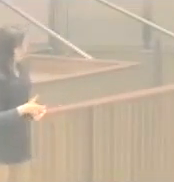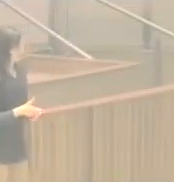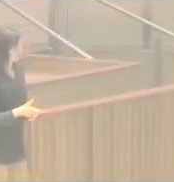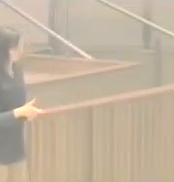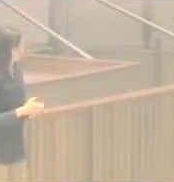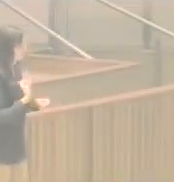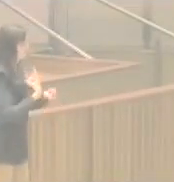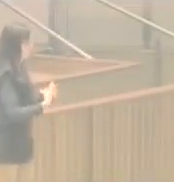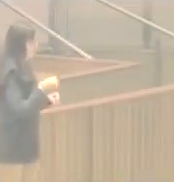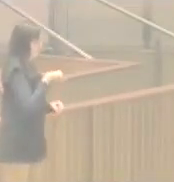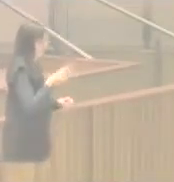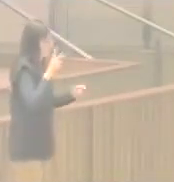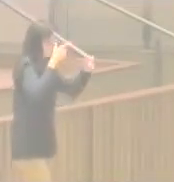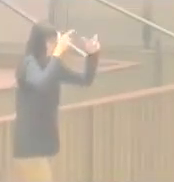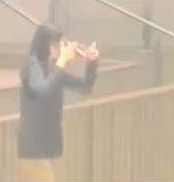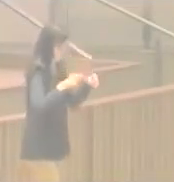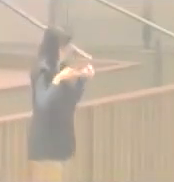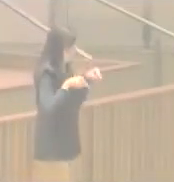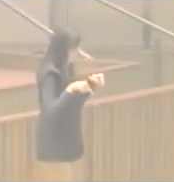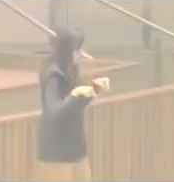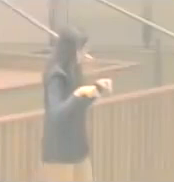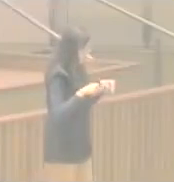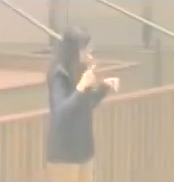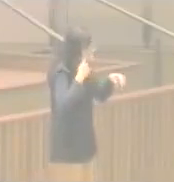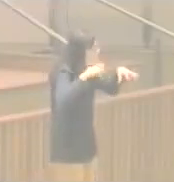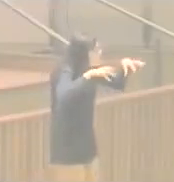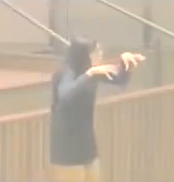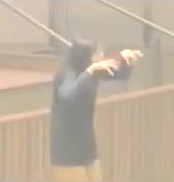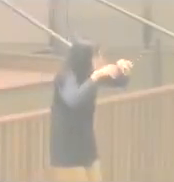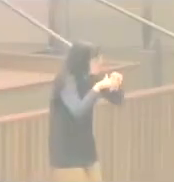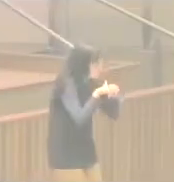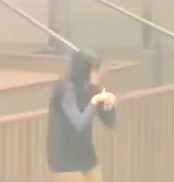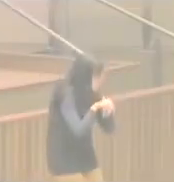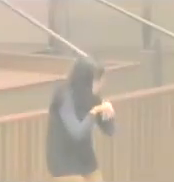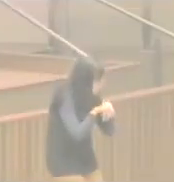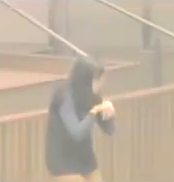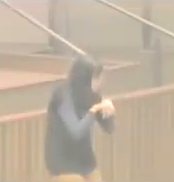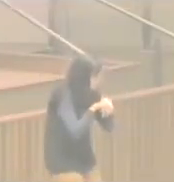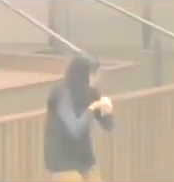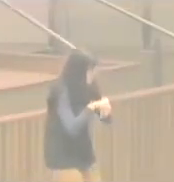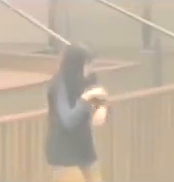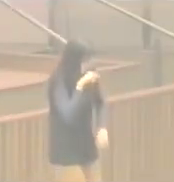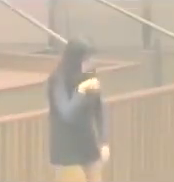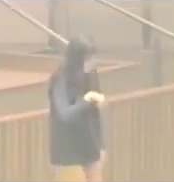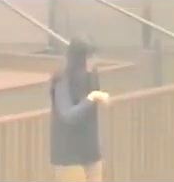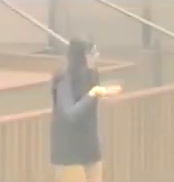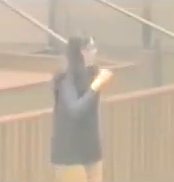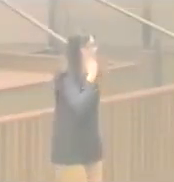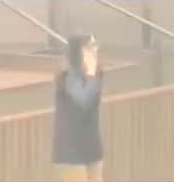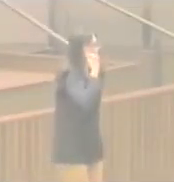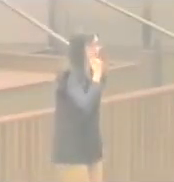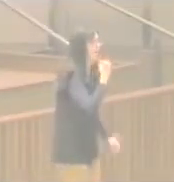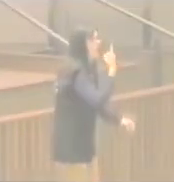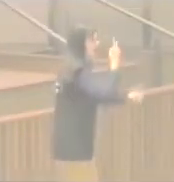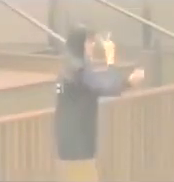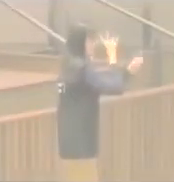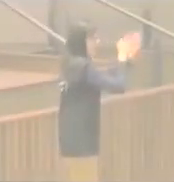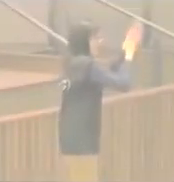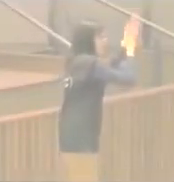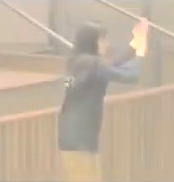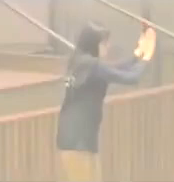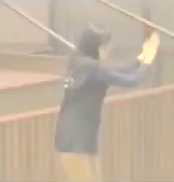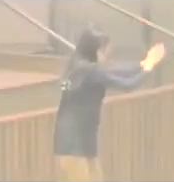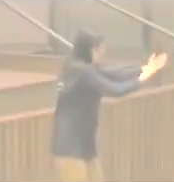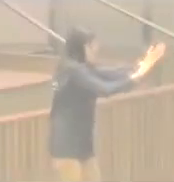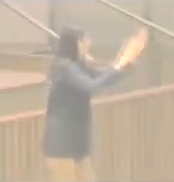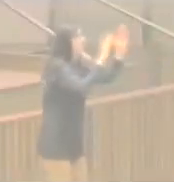lugar, nessa masmorra, que Deus vai permitir que Manassés viva a terceira cena.